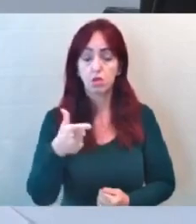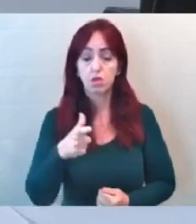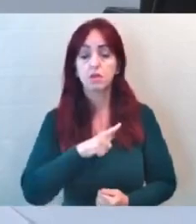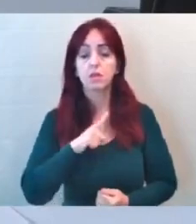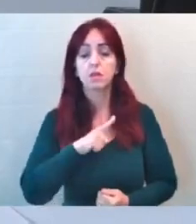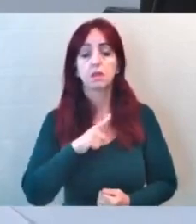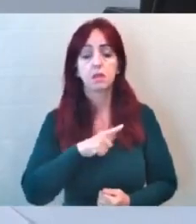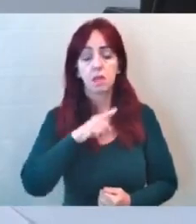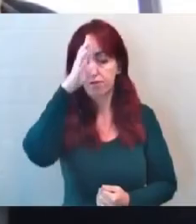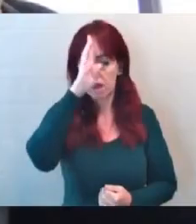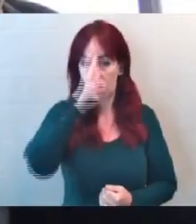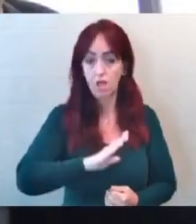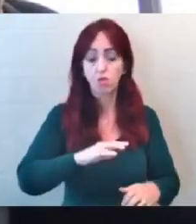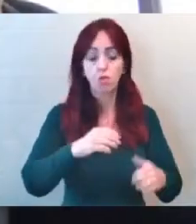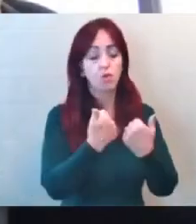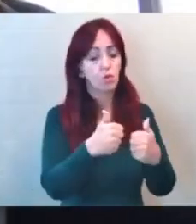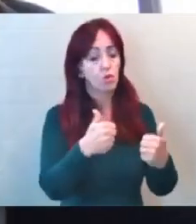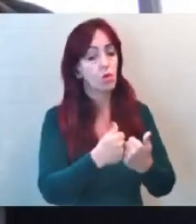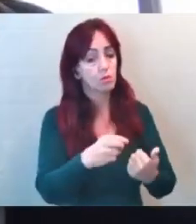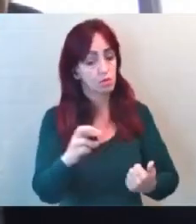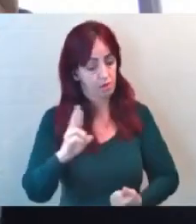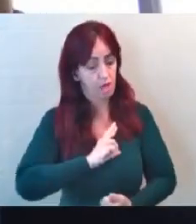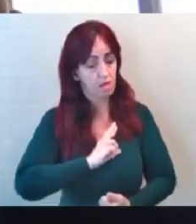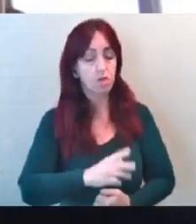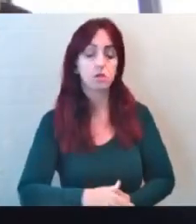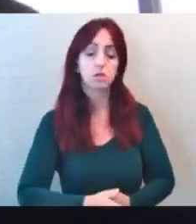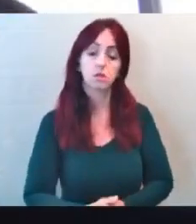Nós temos essa resposta.